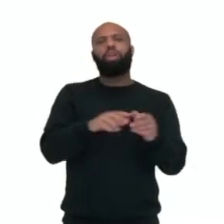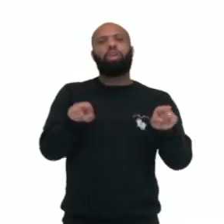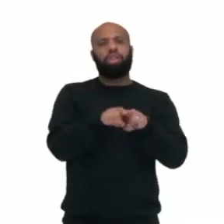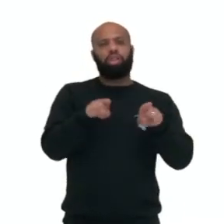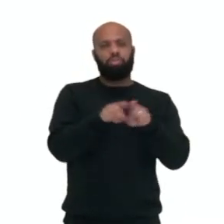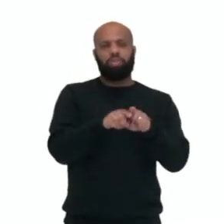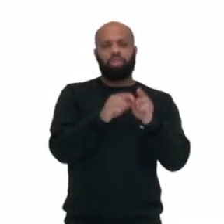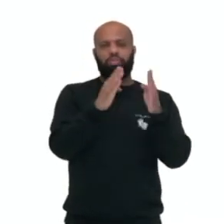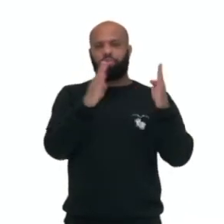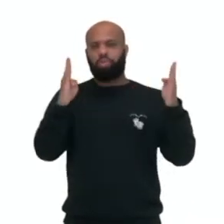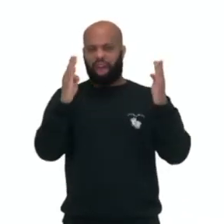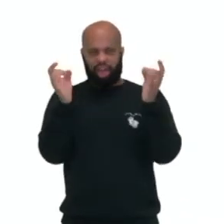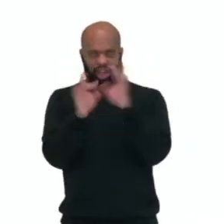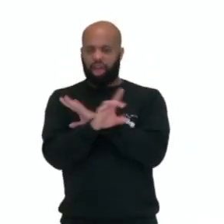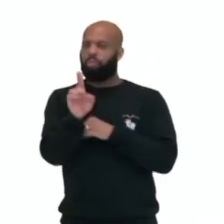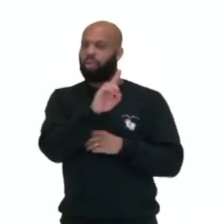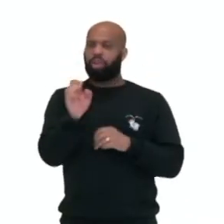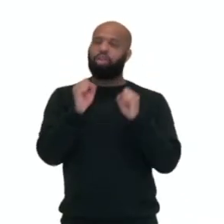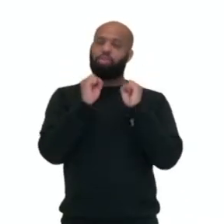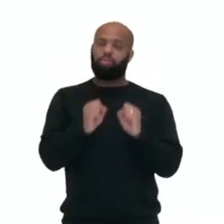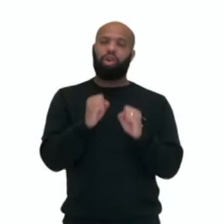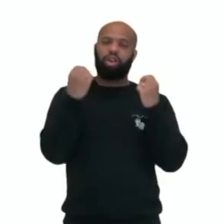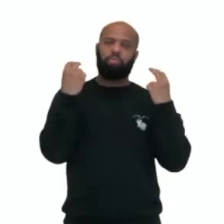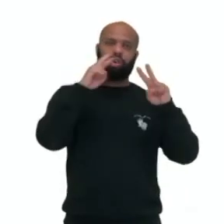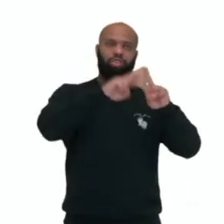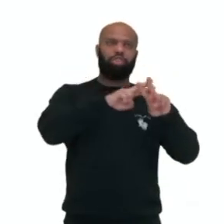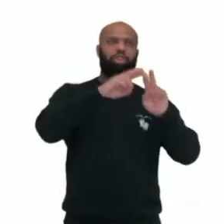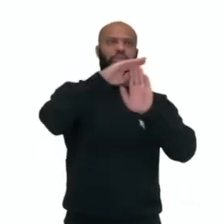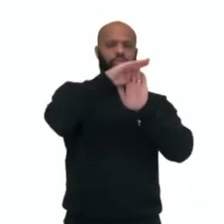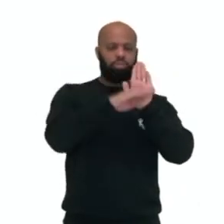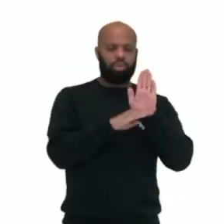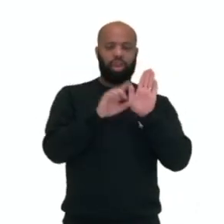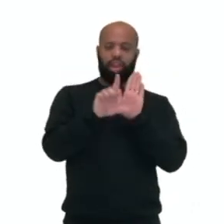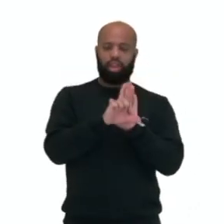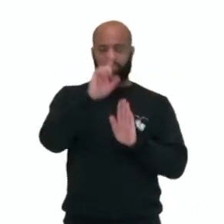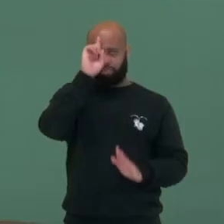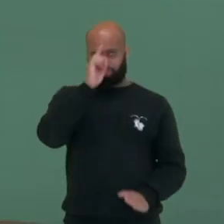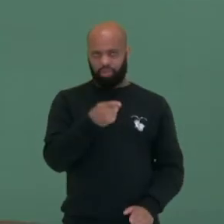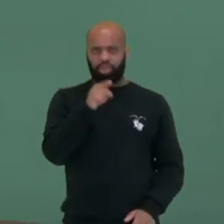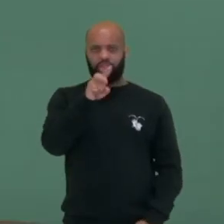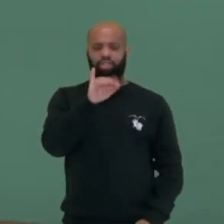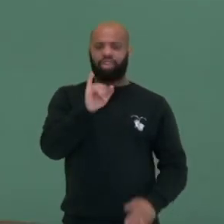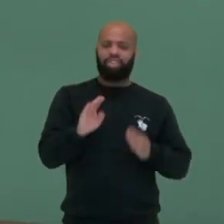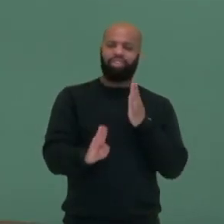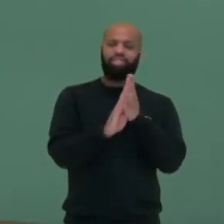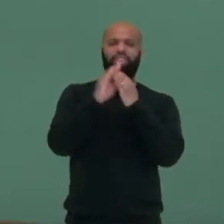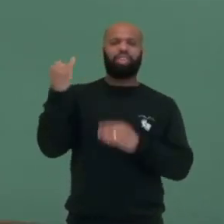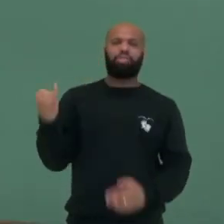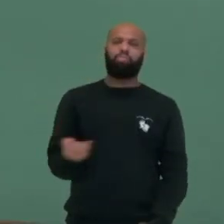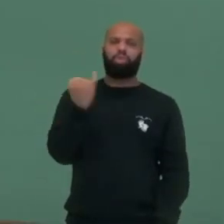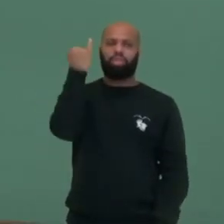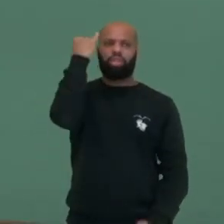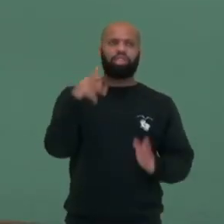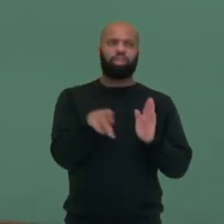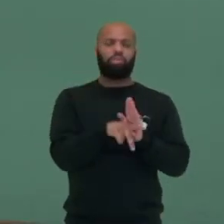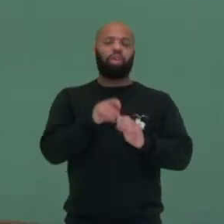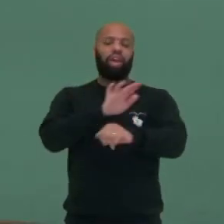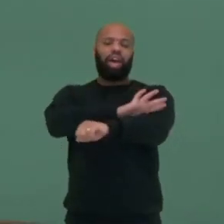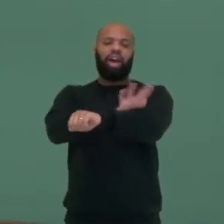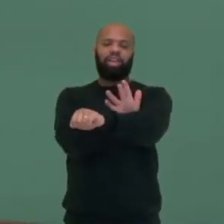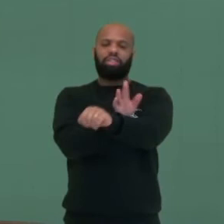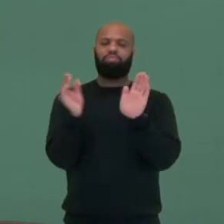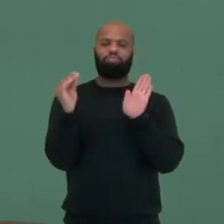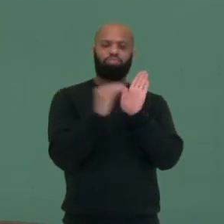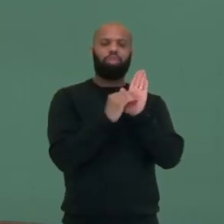imprescritível, sujeito à pena de reclusão nos termos da lei. Identifique a importância da inclusão do racismo